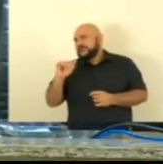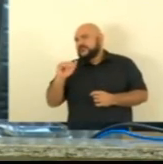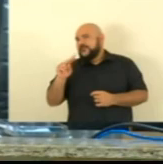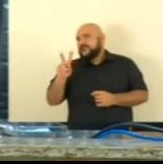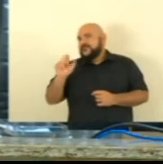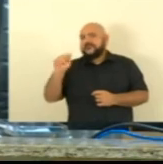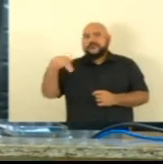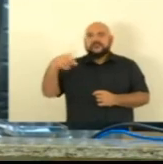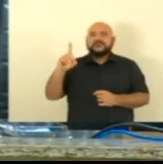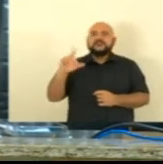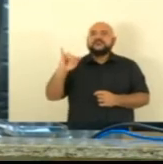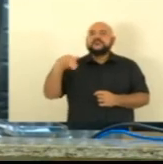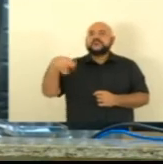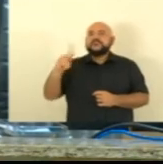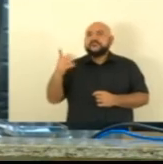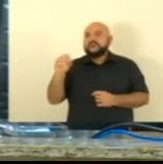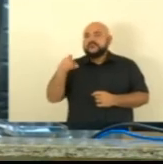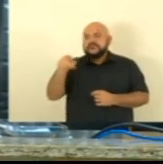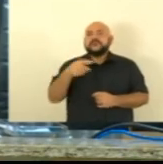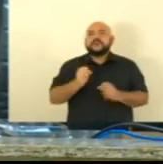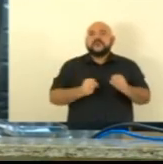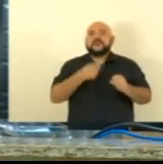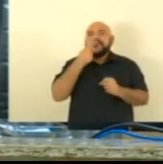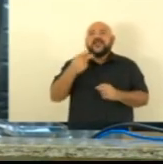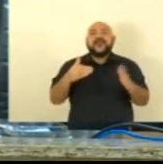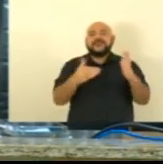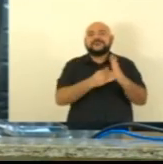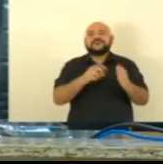Com a palavra, Vossa Excelência tem até 5 minutos.